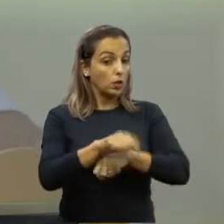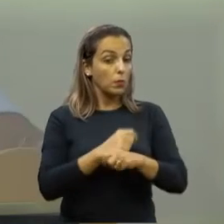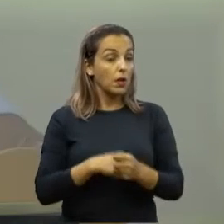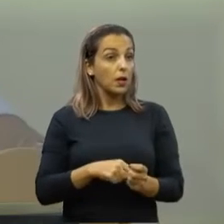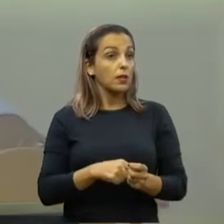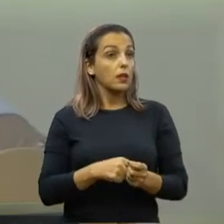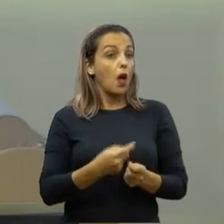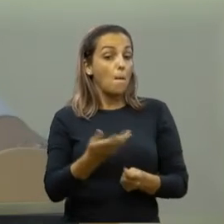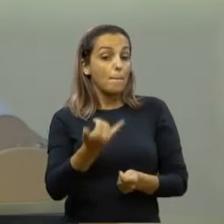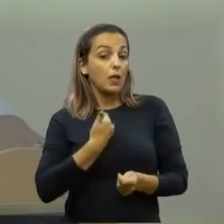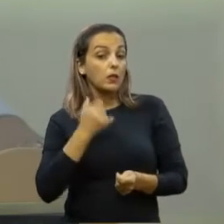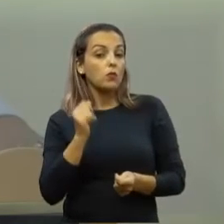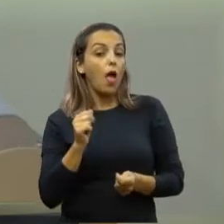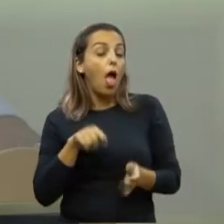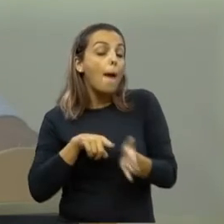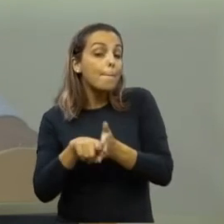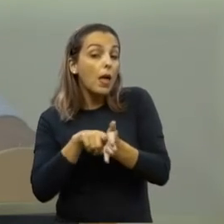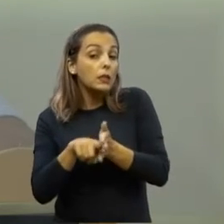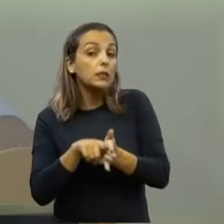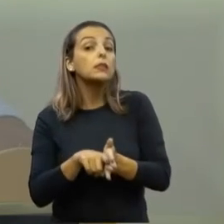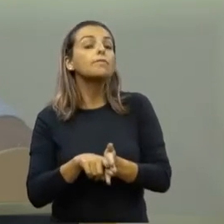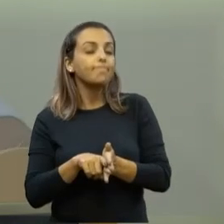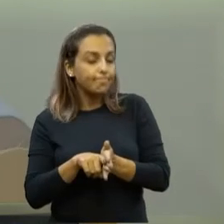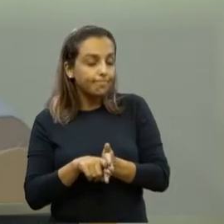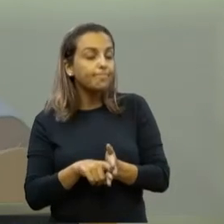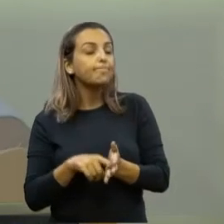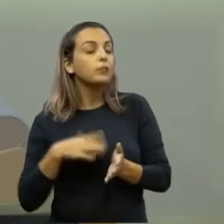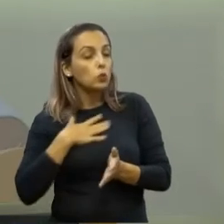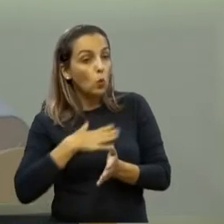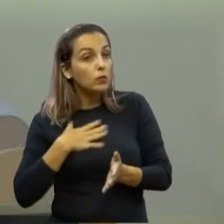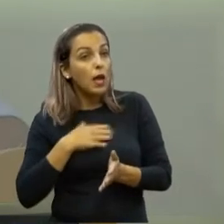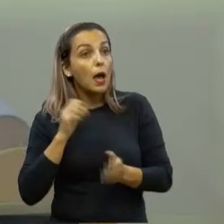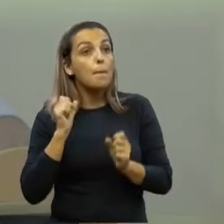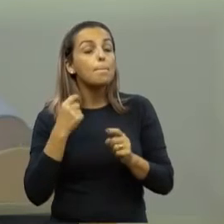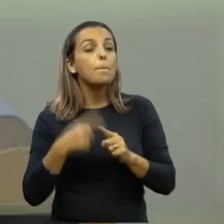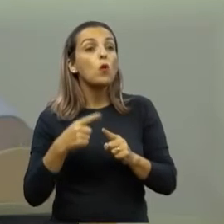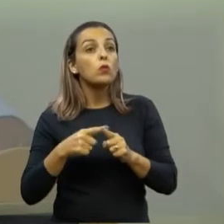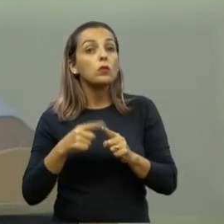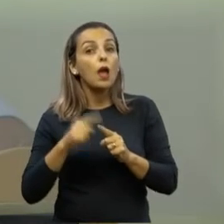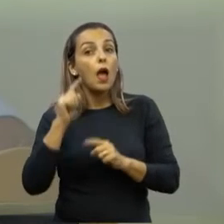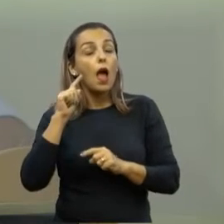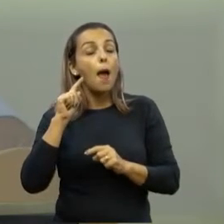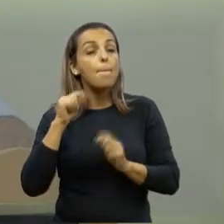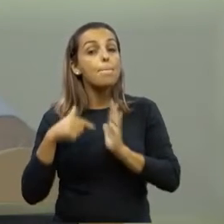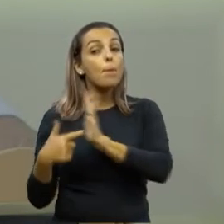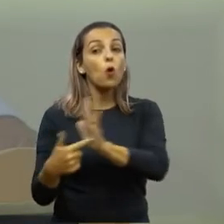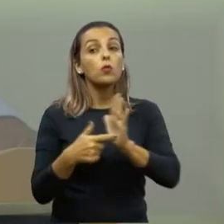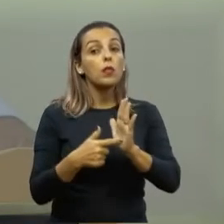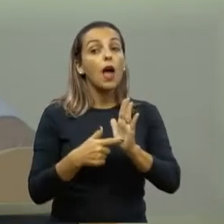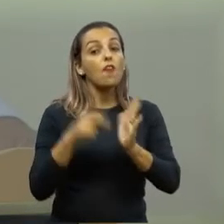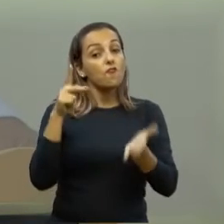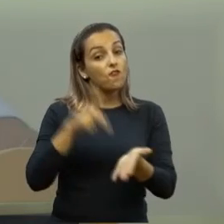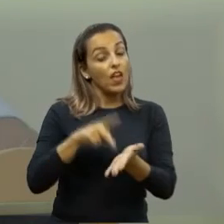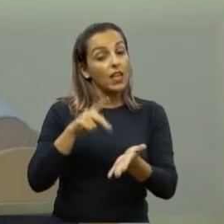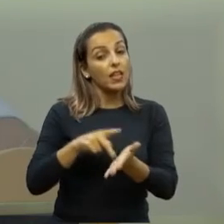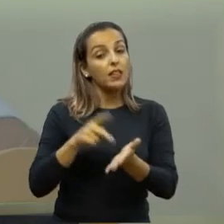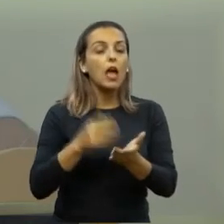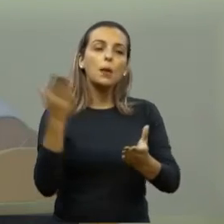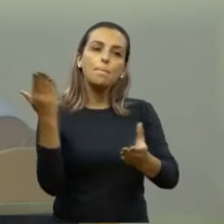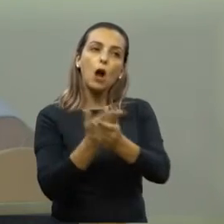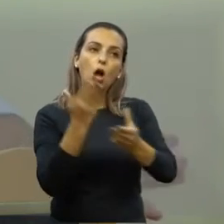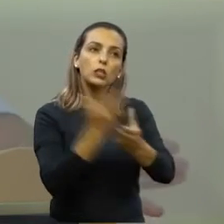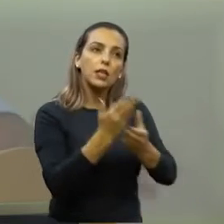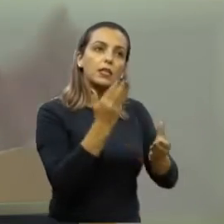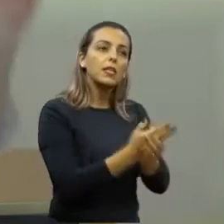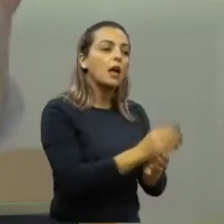o guardou na área auditoria é porque aí a gente poderia pôr os pingos nos is e processar quem a gente tem que processar que o